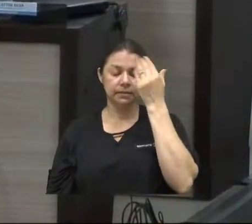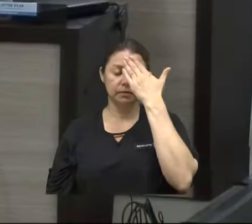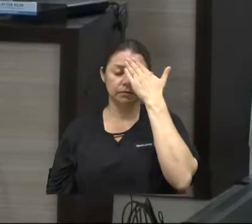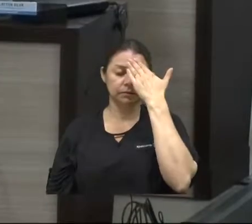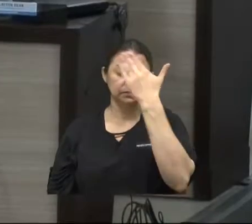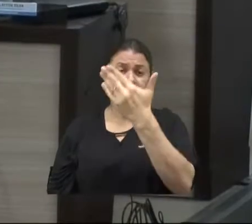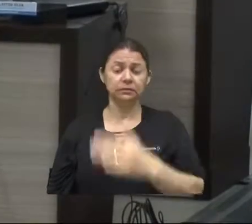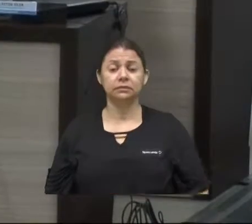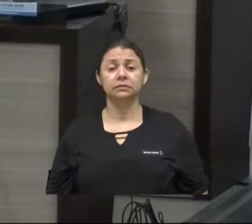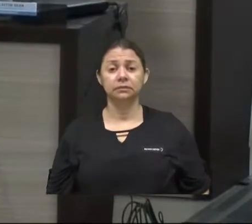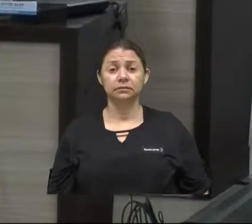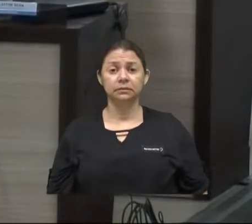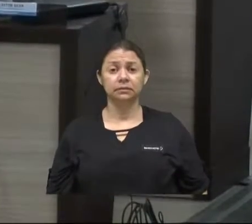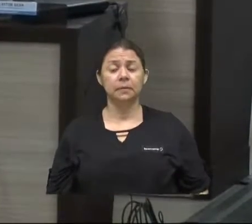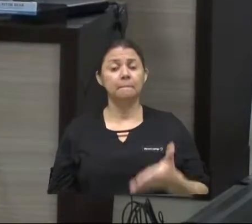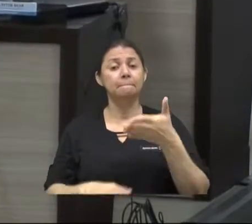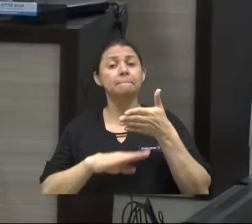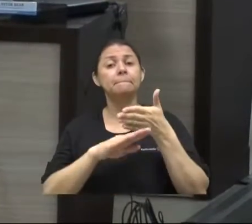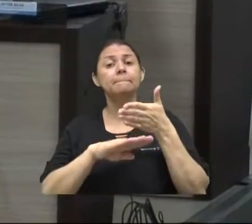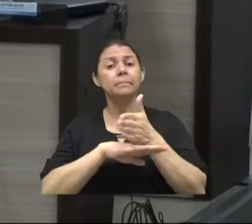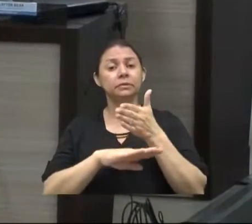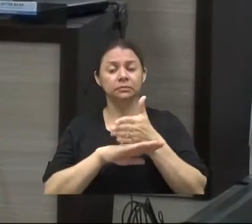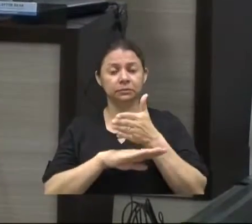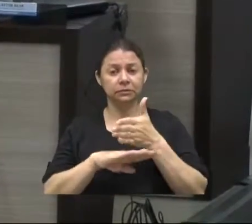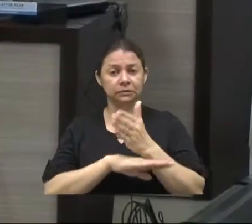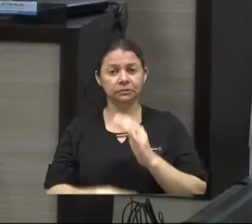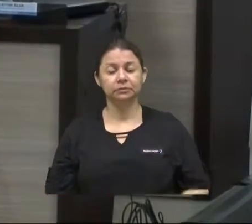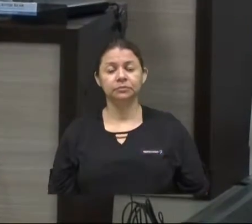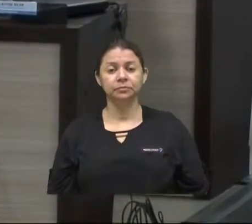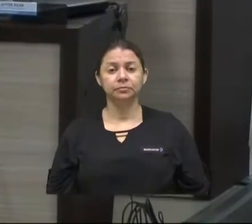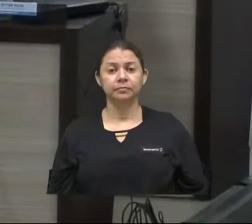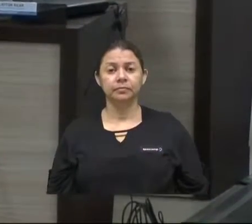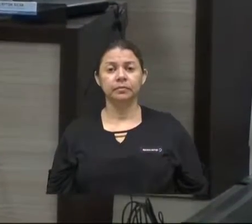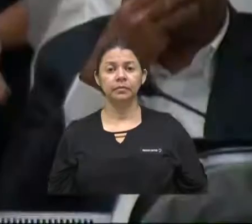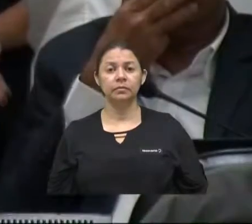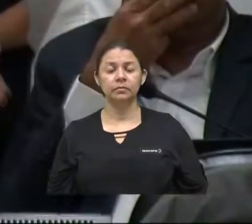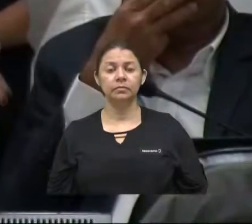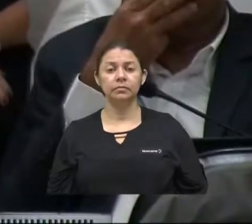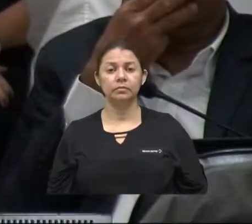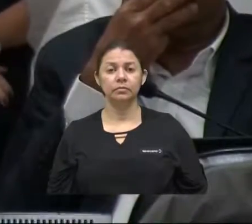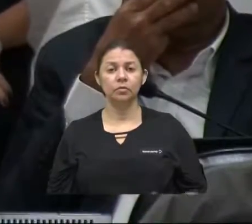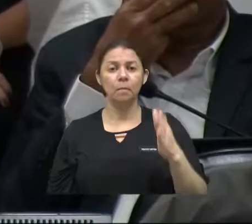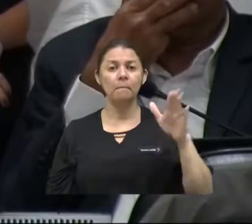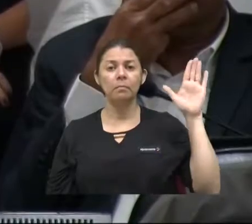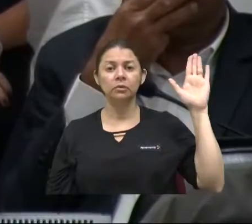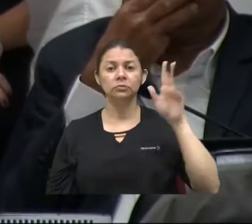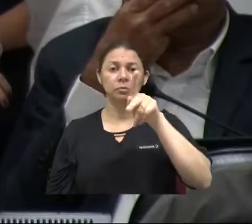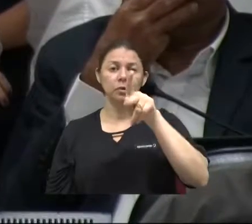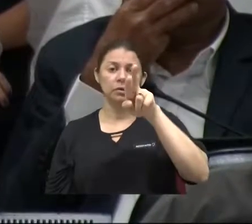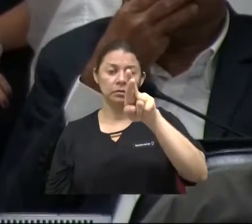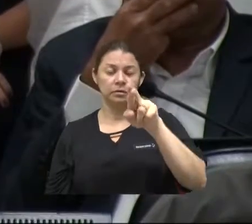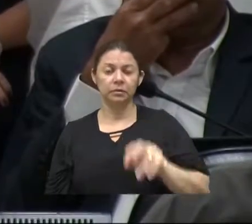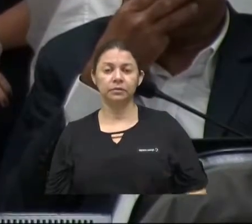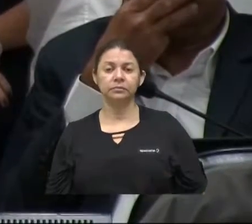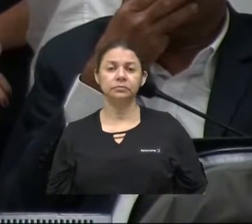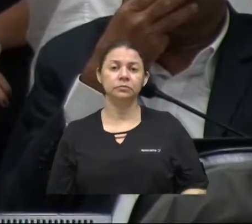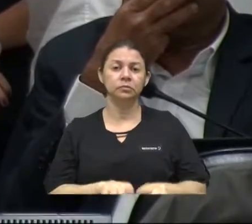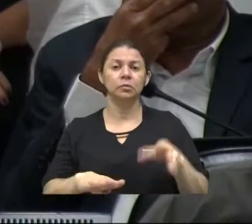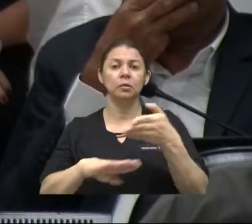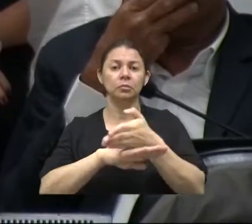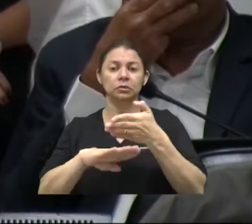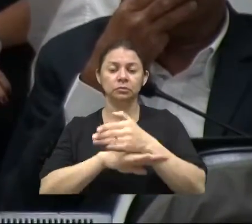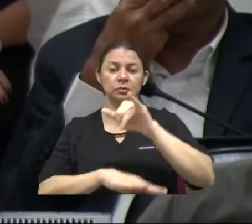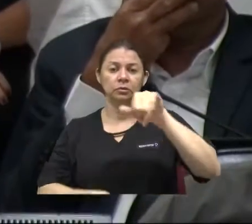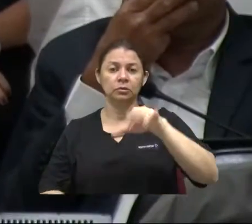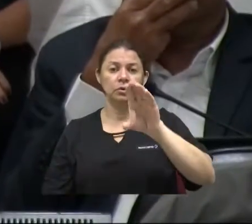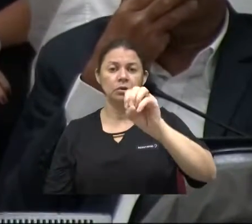PR na mesa constituída, na pessoa do vereador Mir. Quero agradecer a participação do vereador Jorge.